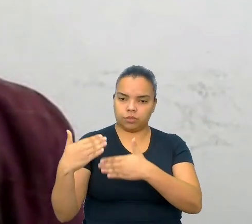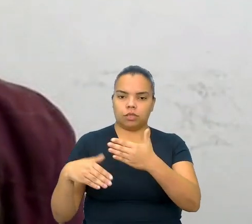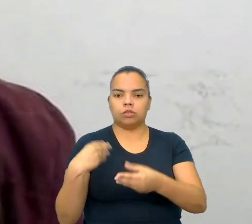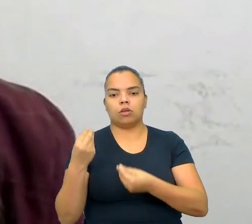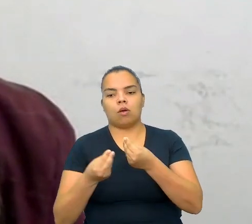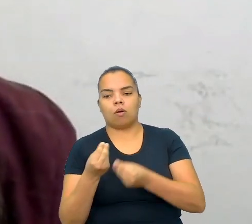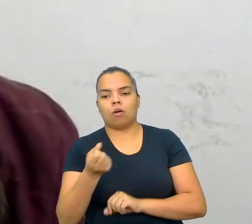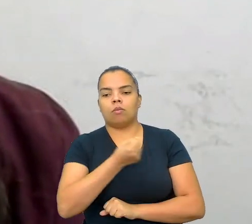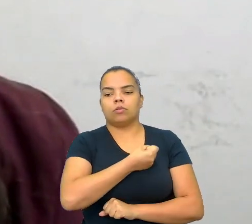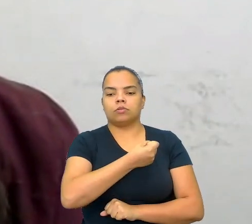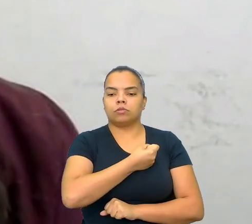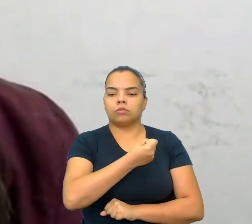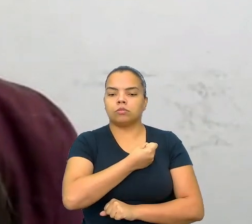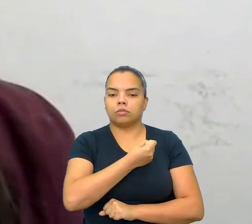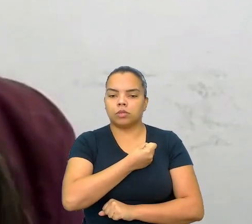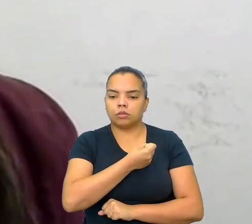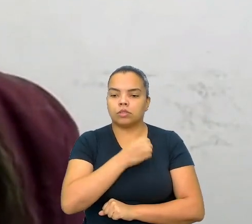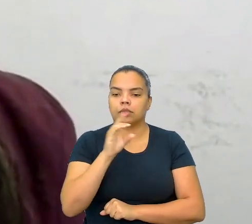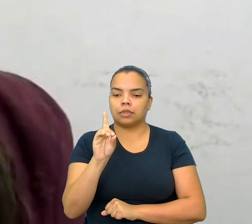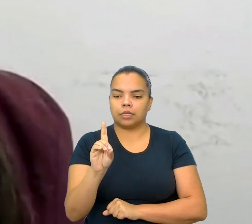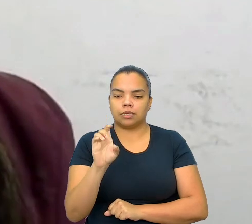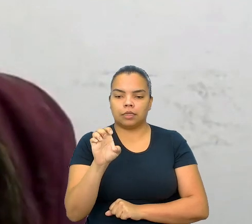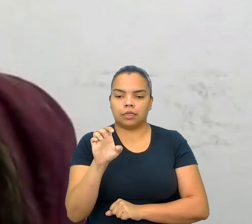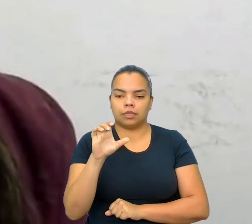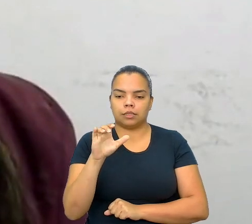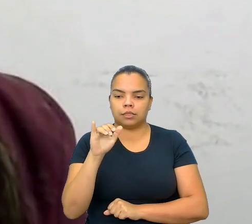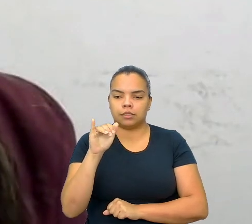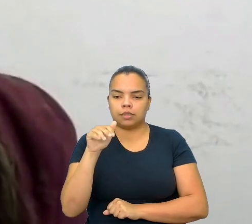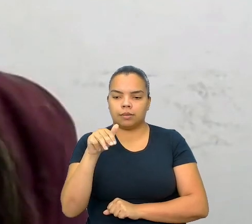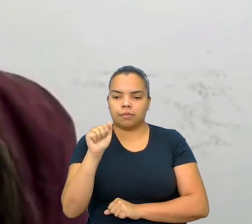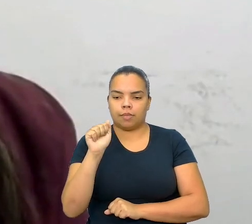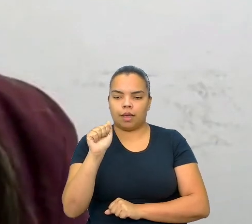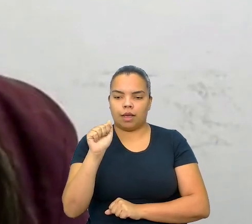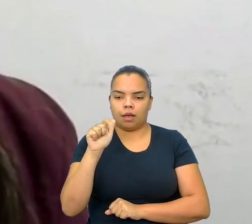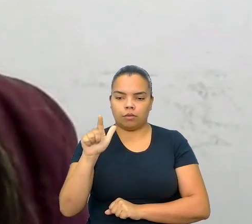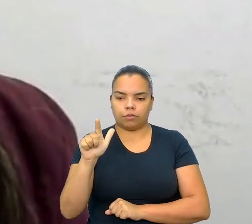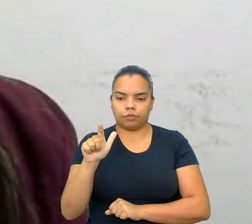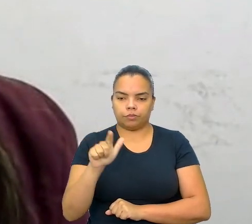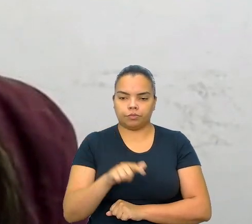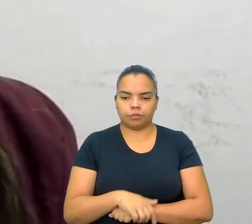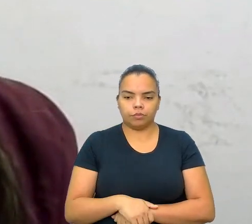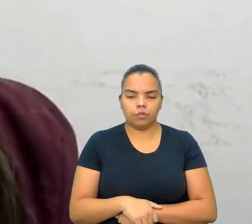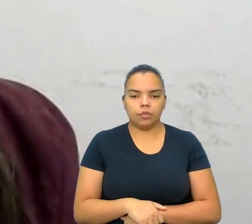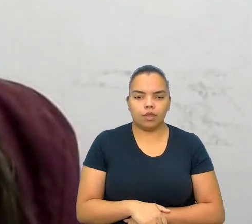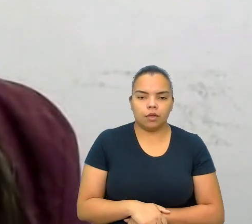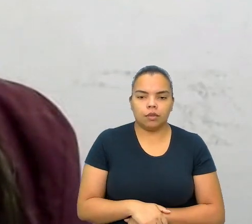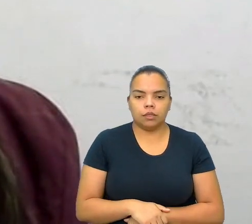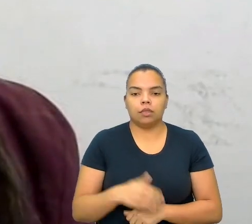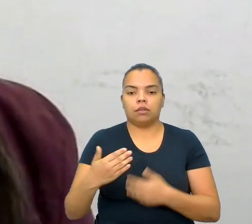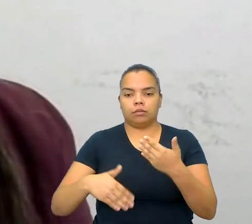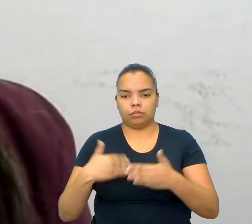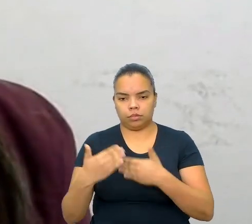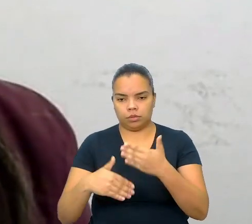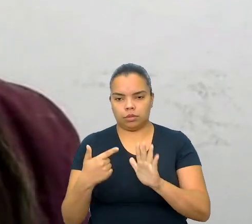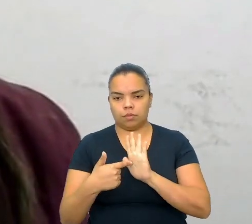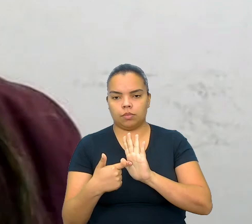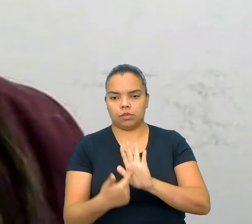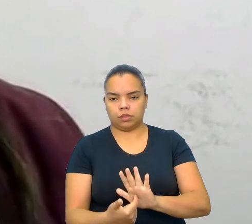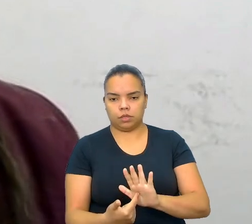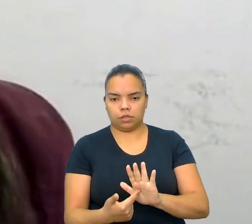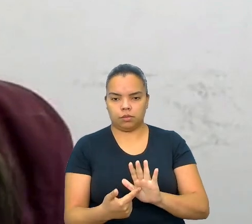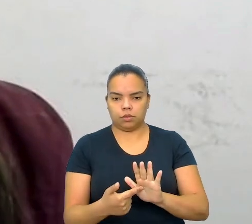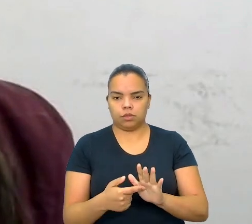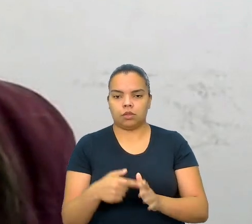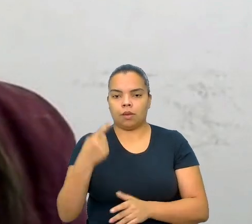de numeração decimal. E a partir de todas as reflexões, né, que nós fizemos, a gente